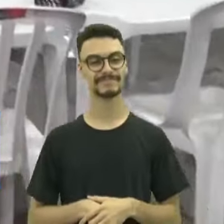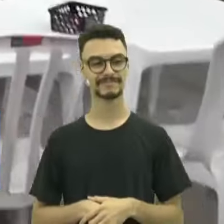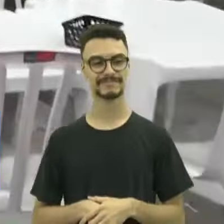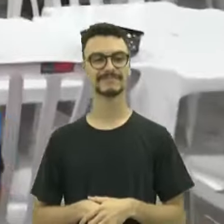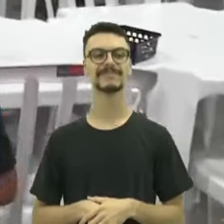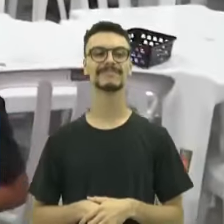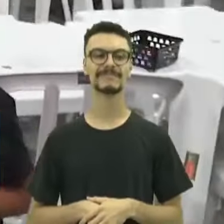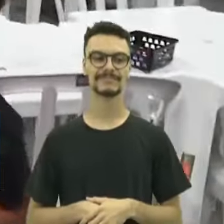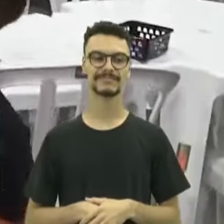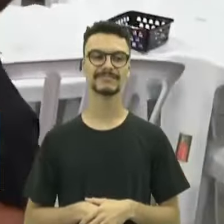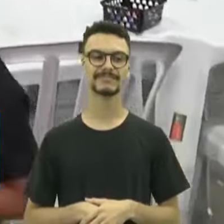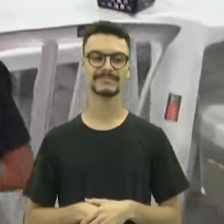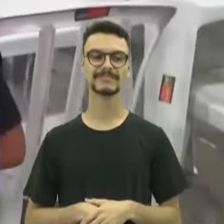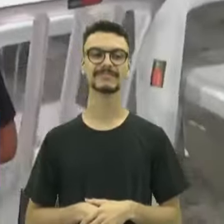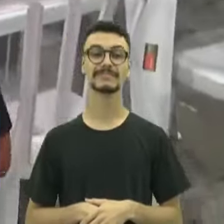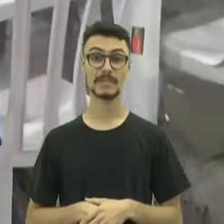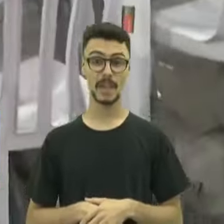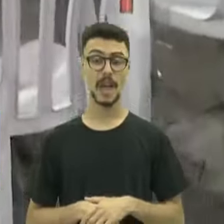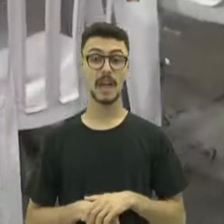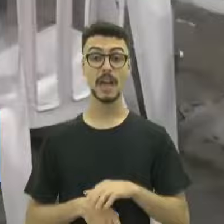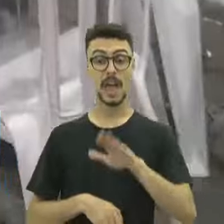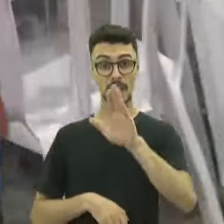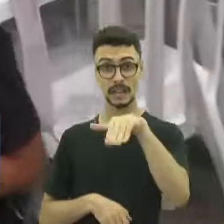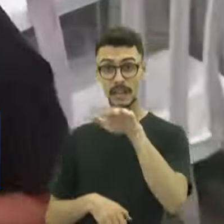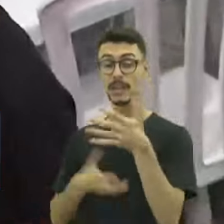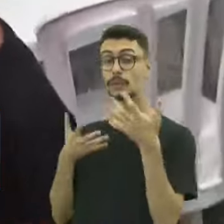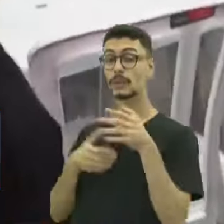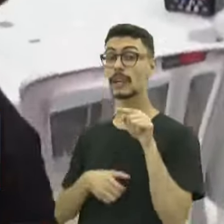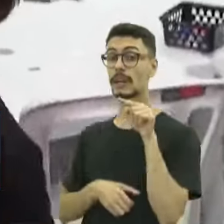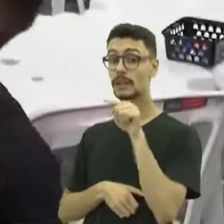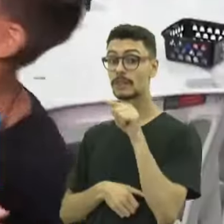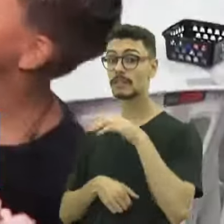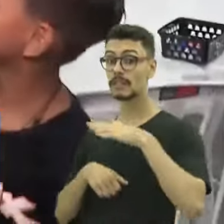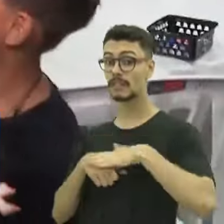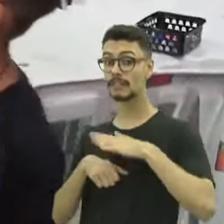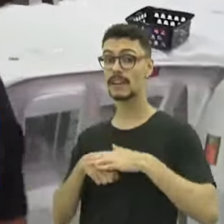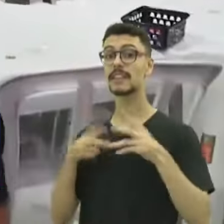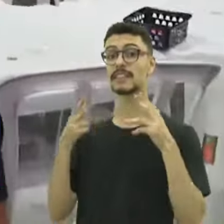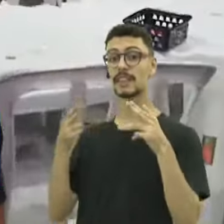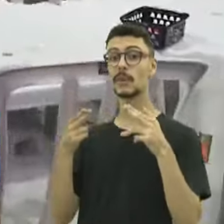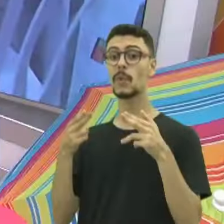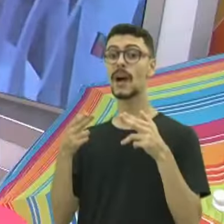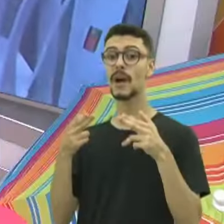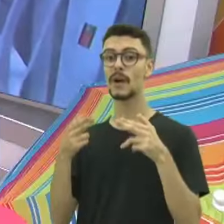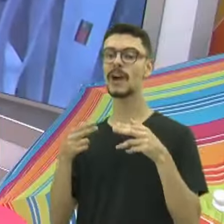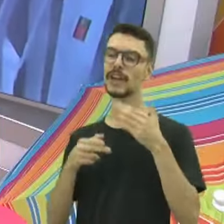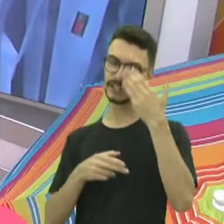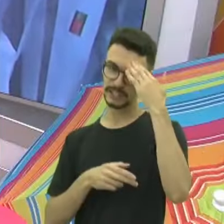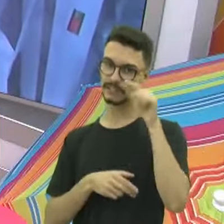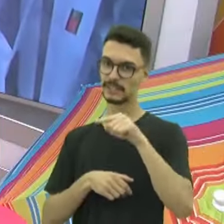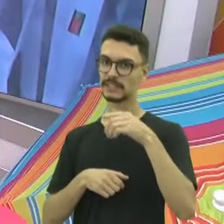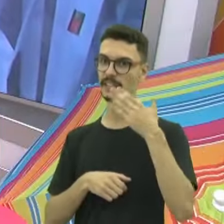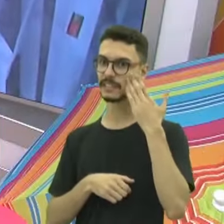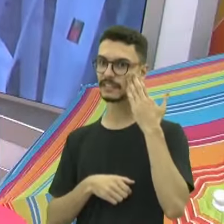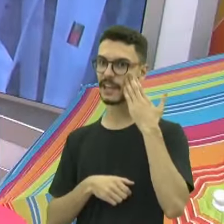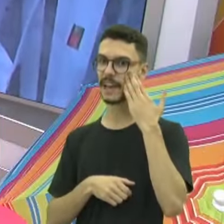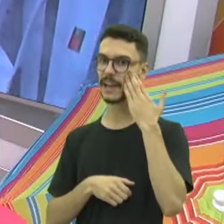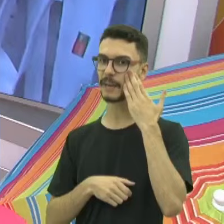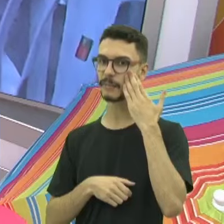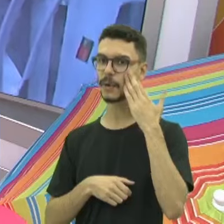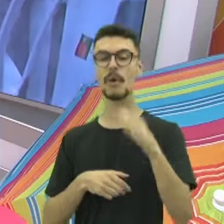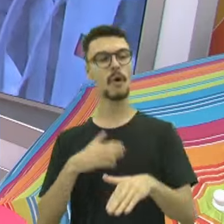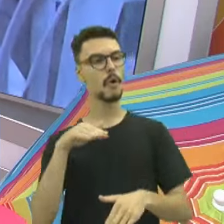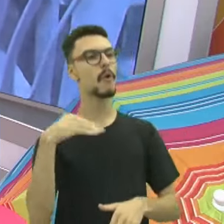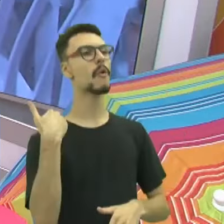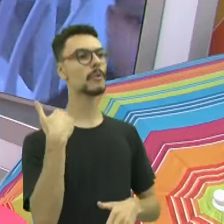Bruna Letícia, eu quero que você faça o passo do piseiro. Eu sei que você está me ouvindo. Preferido. Ajuda aí, Caxambu.